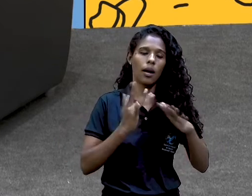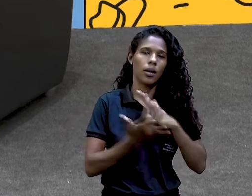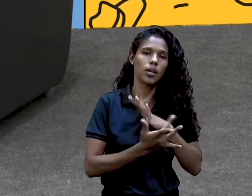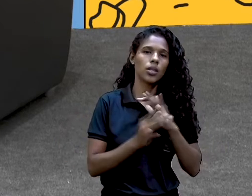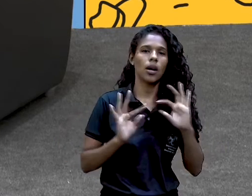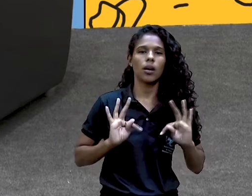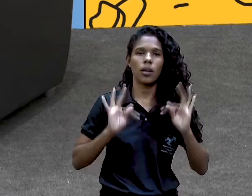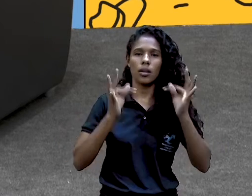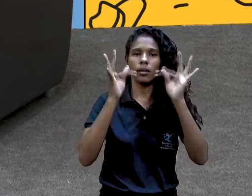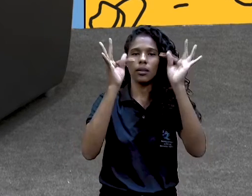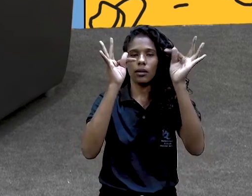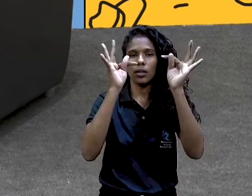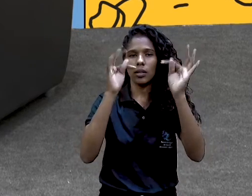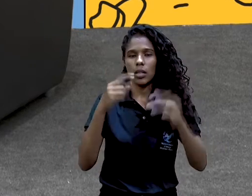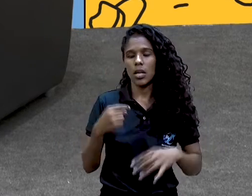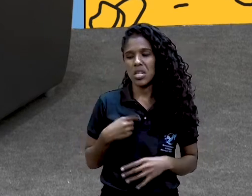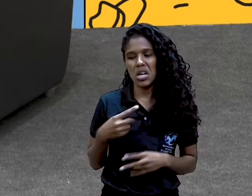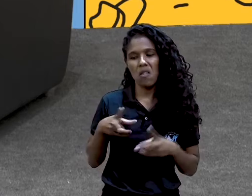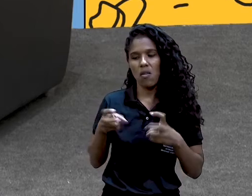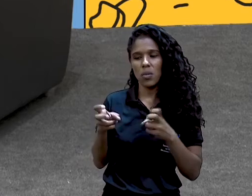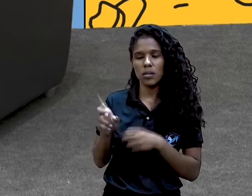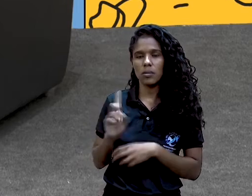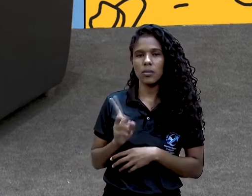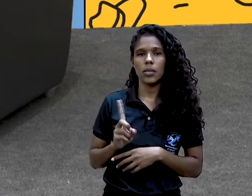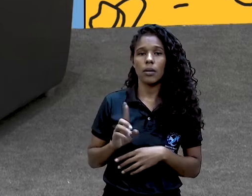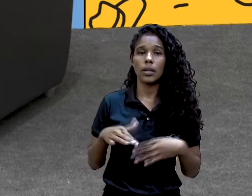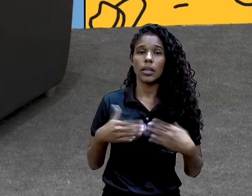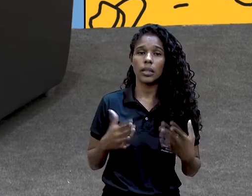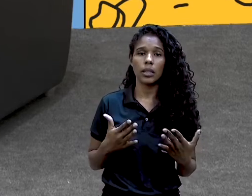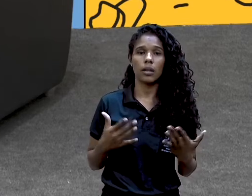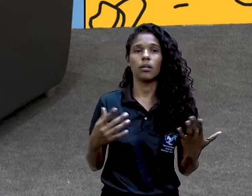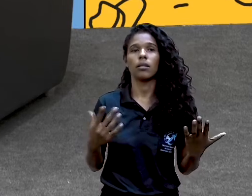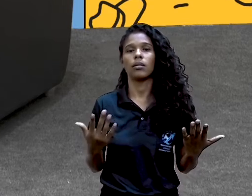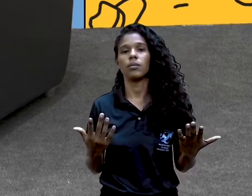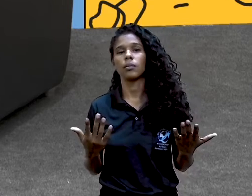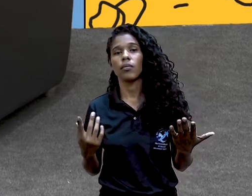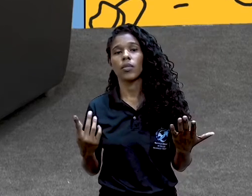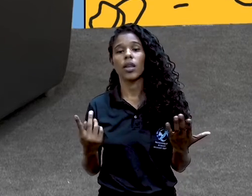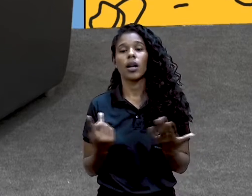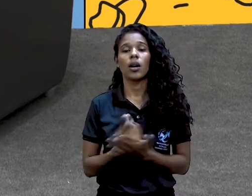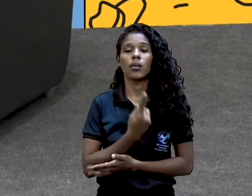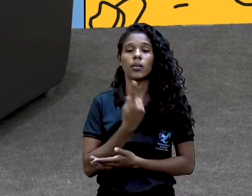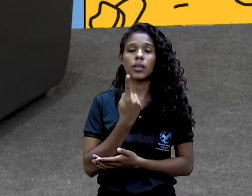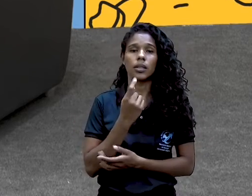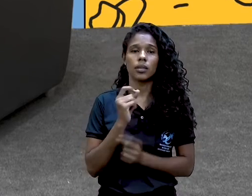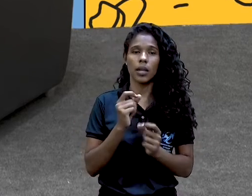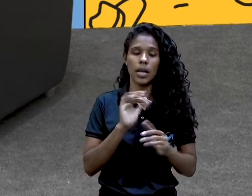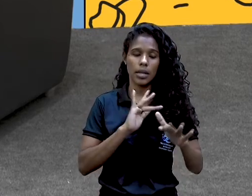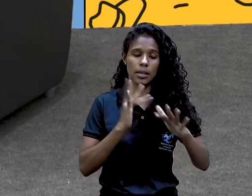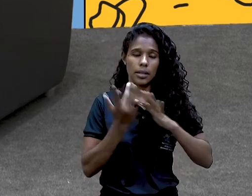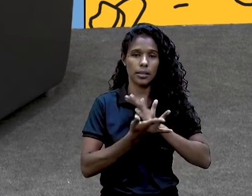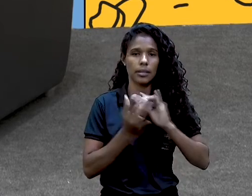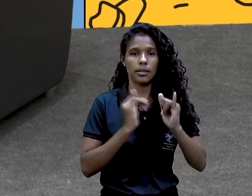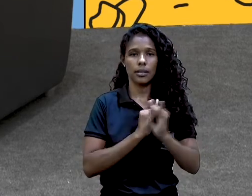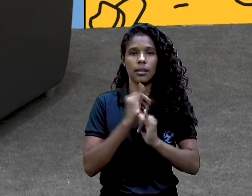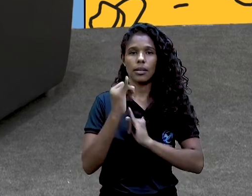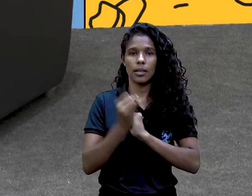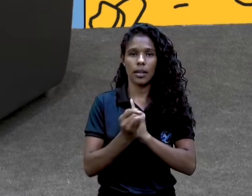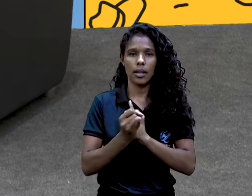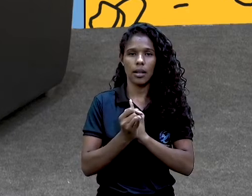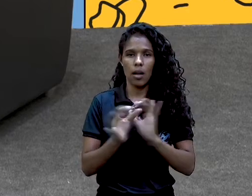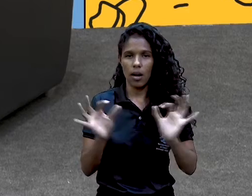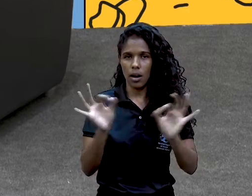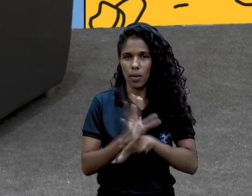que eu não vou conseguir perceber. Então são situações que temos que entender, rede social, internet, é para